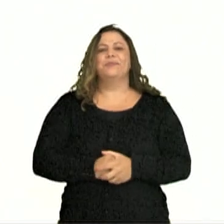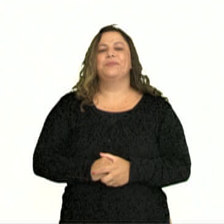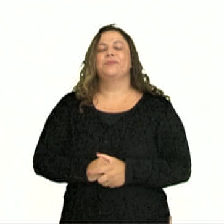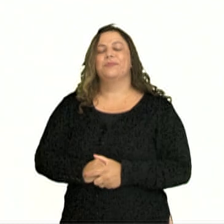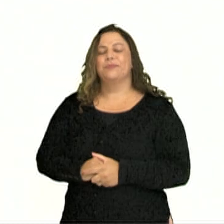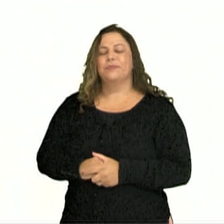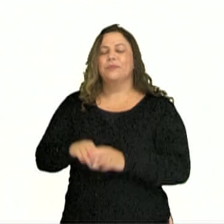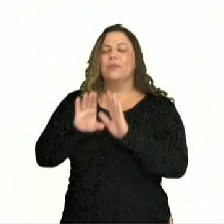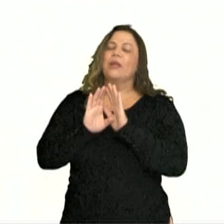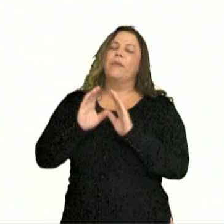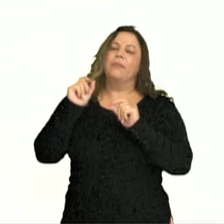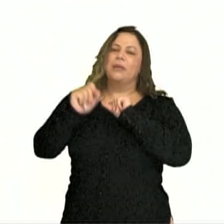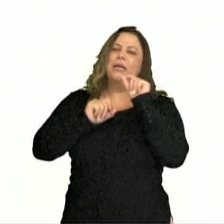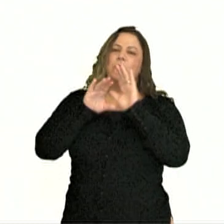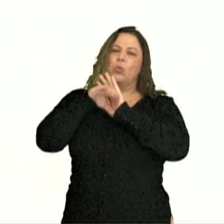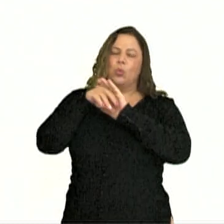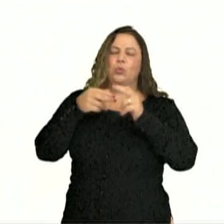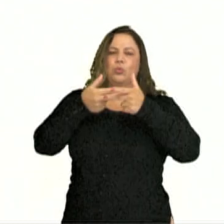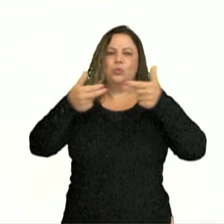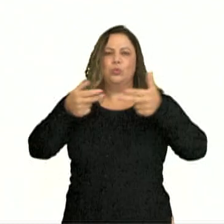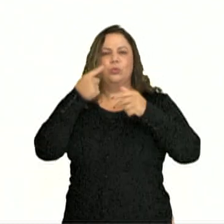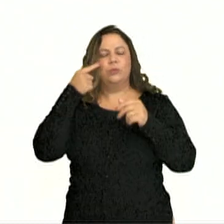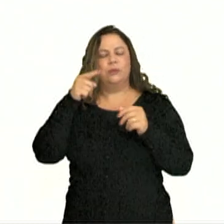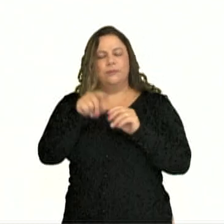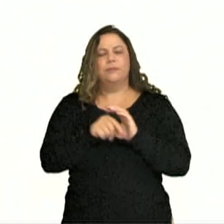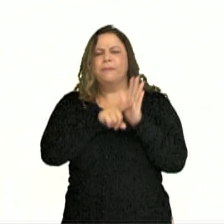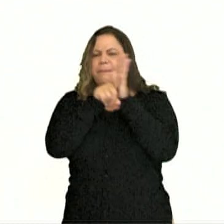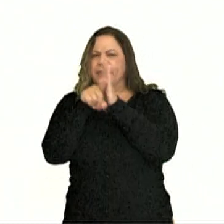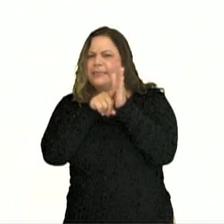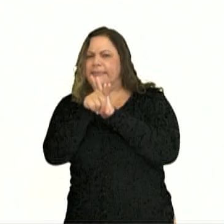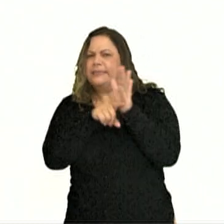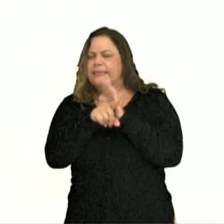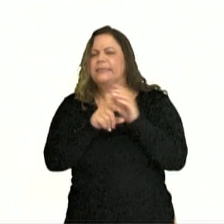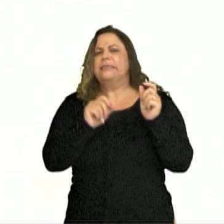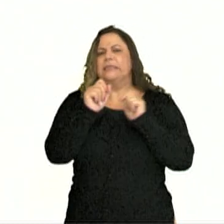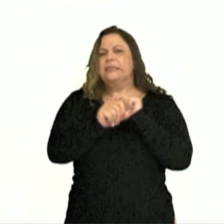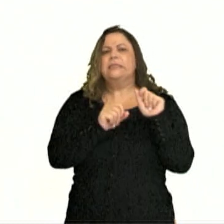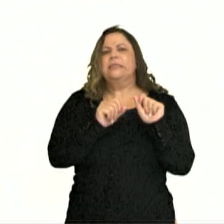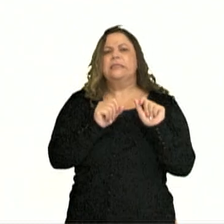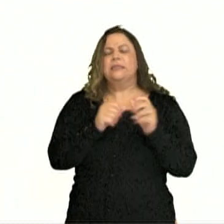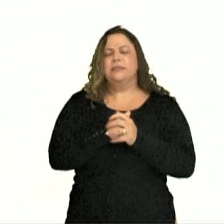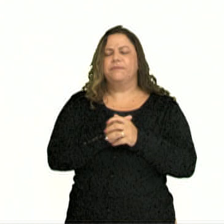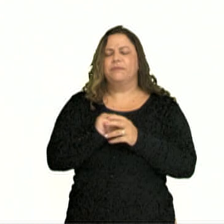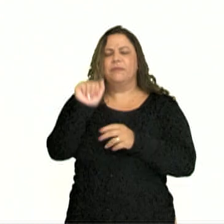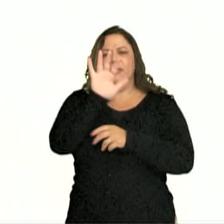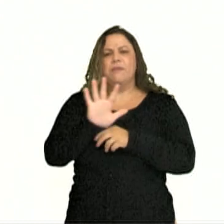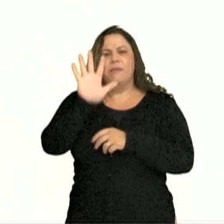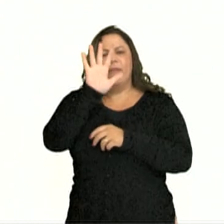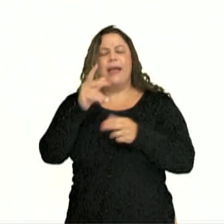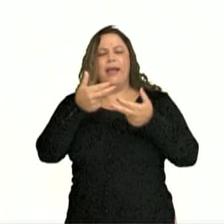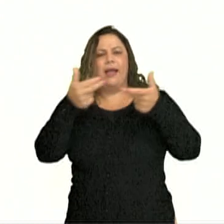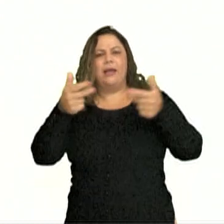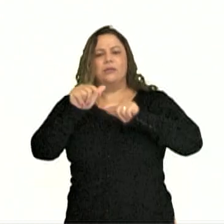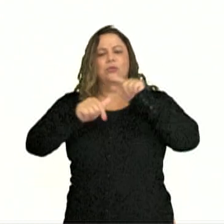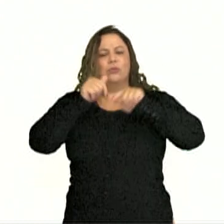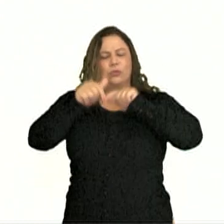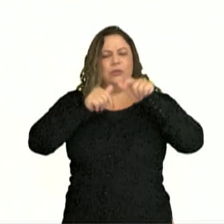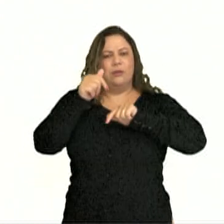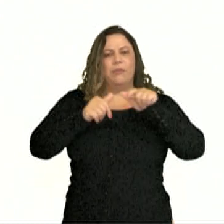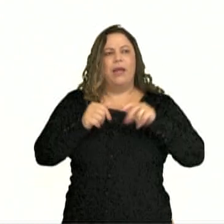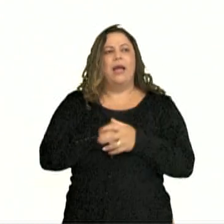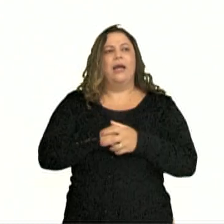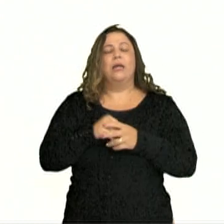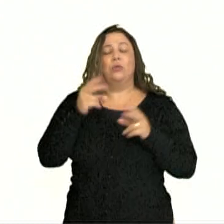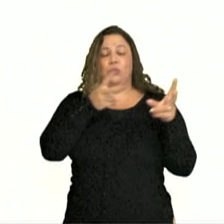pouco mais o nosso conhecimento. Pesquise aí na sua casa, na web, imagens dos trabalhos e do artista Vicky Muniz e do artista Sebastião